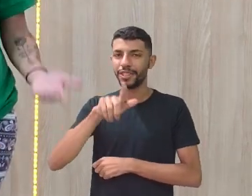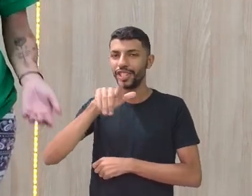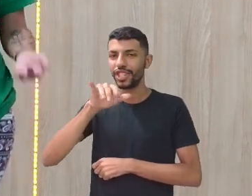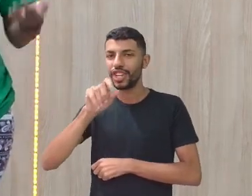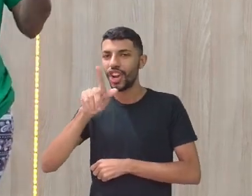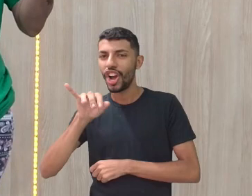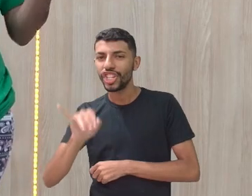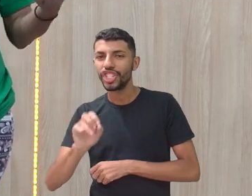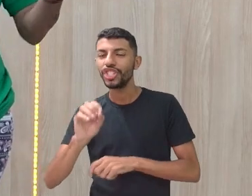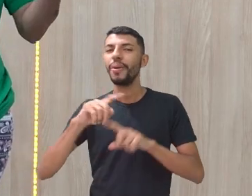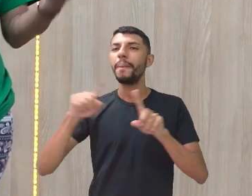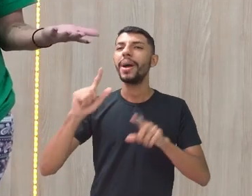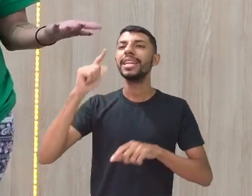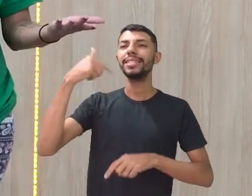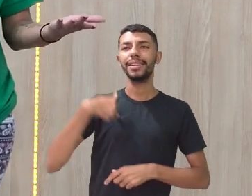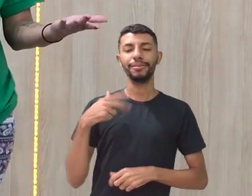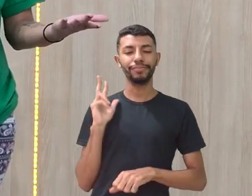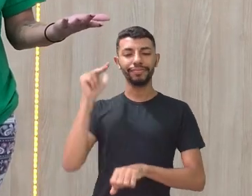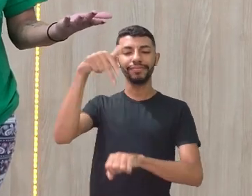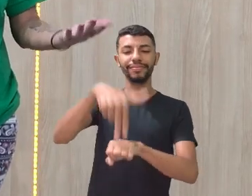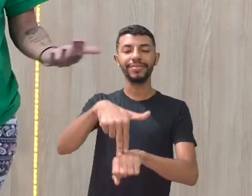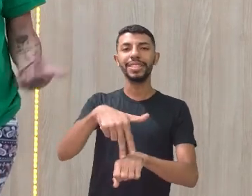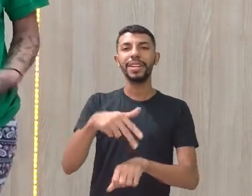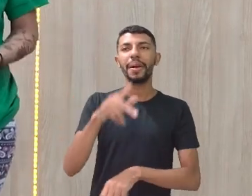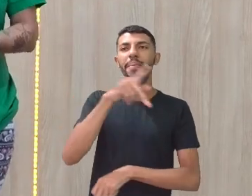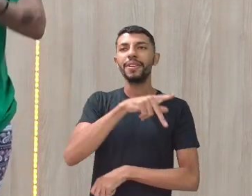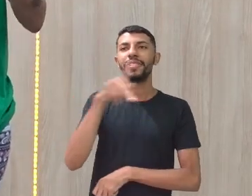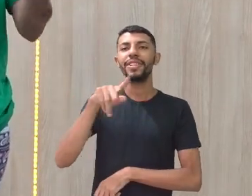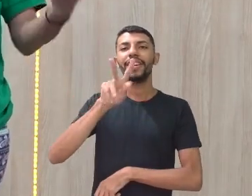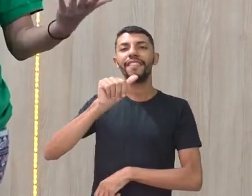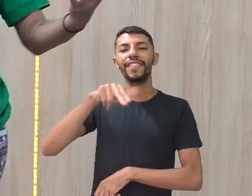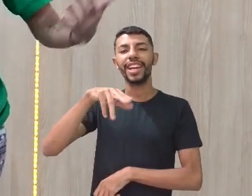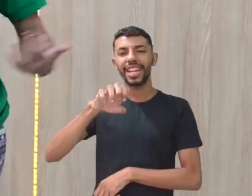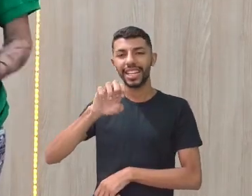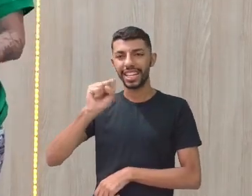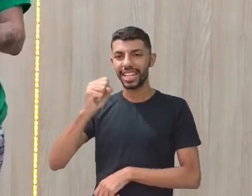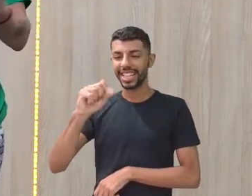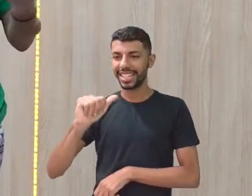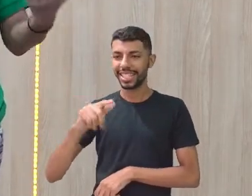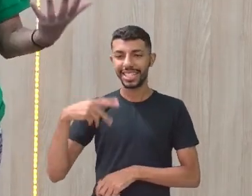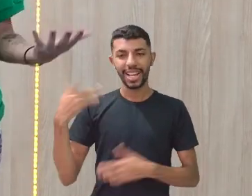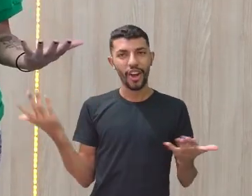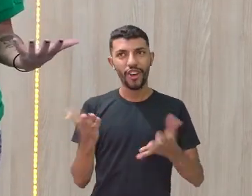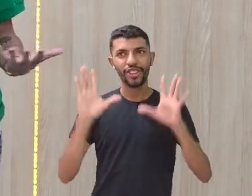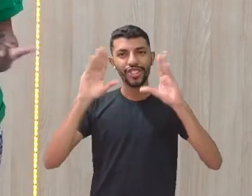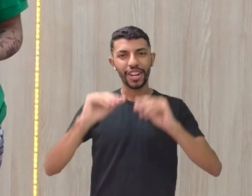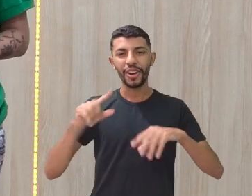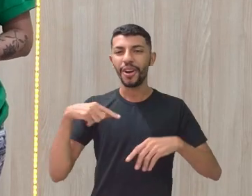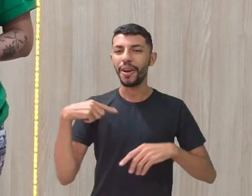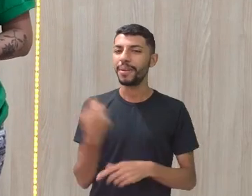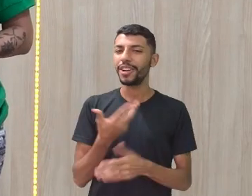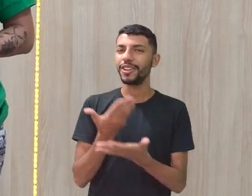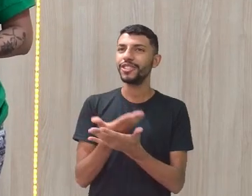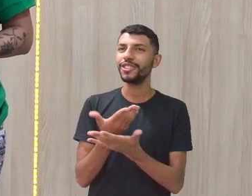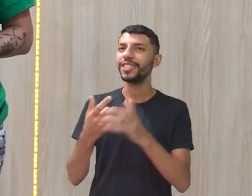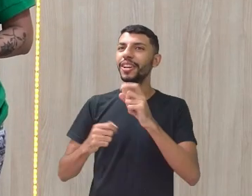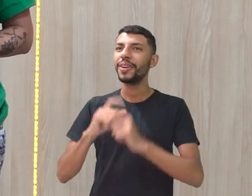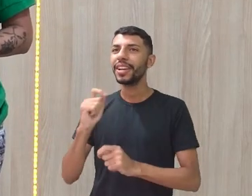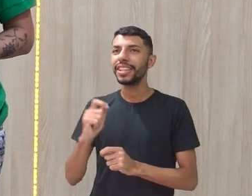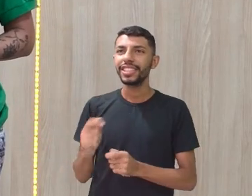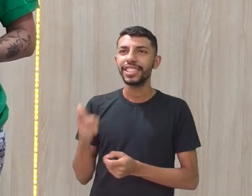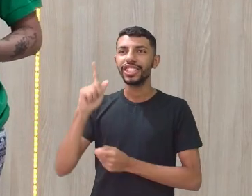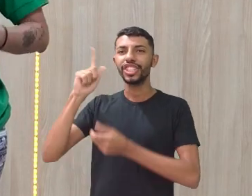Vanessa que estará essa noite aqui para a gente trabalhar geografia e